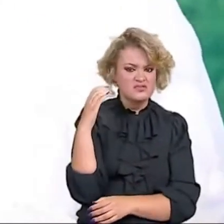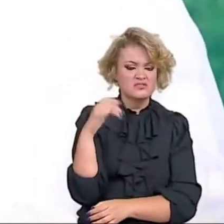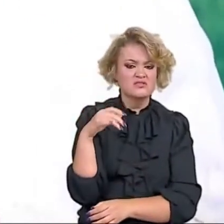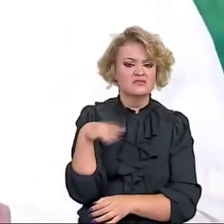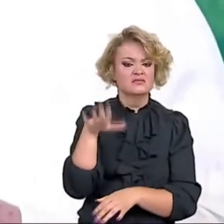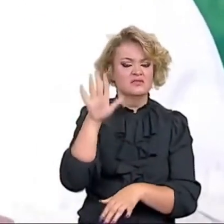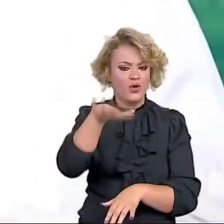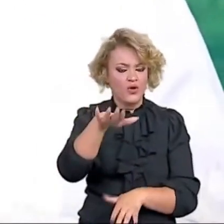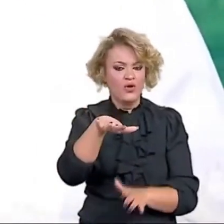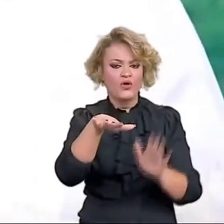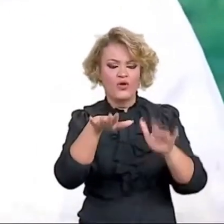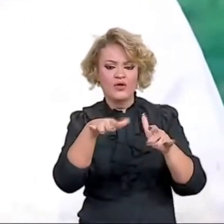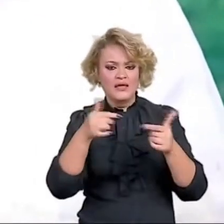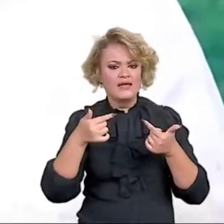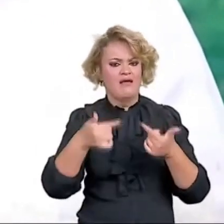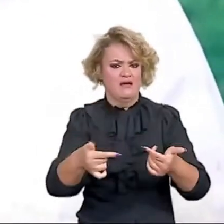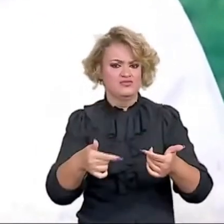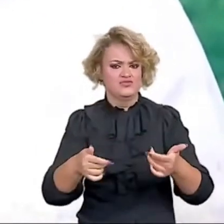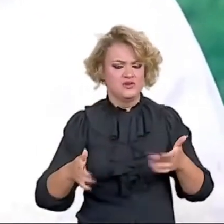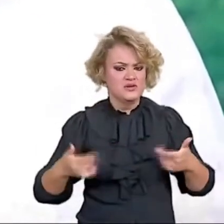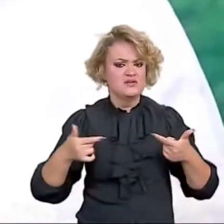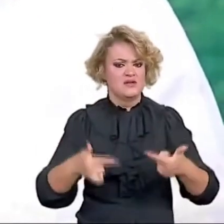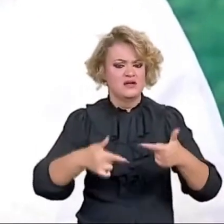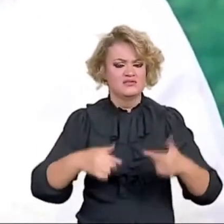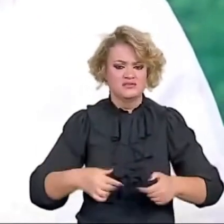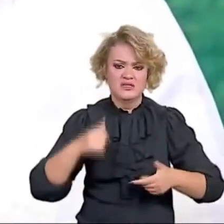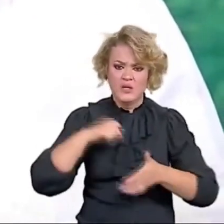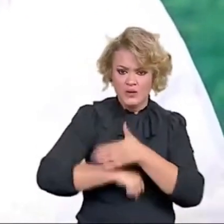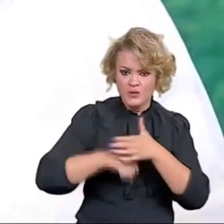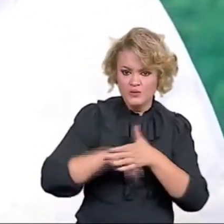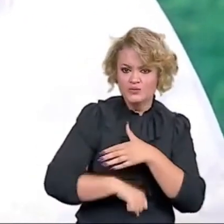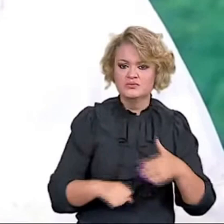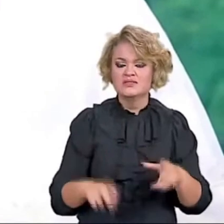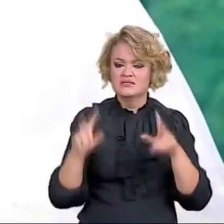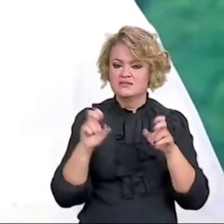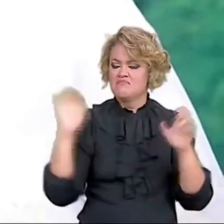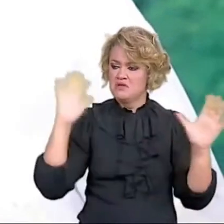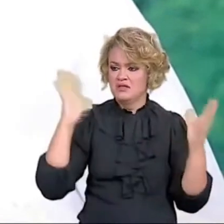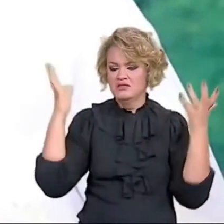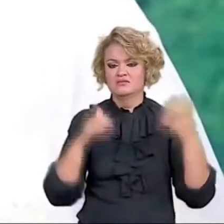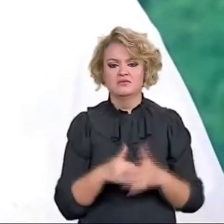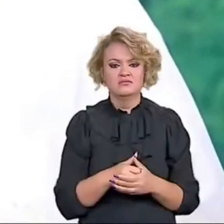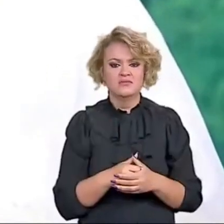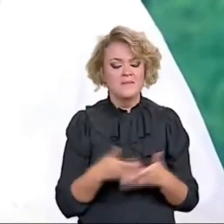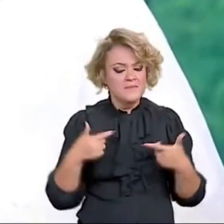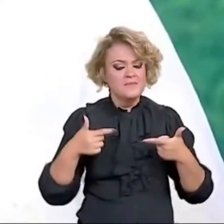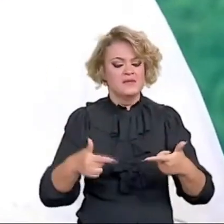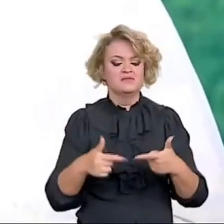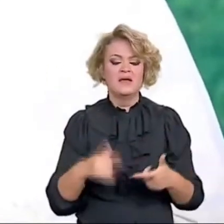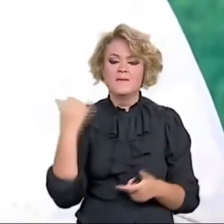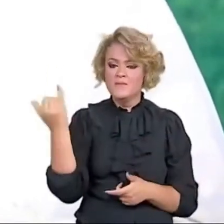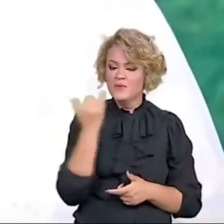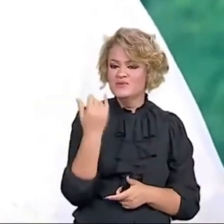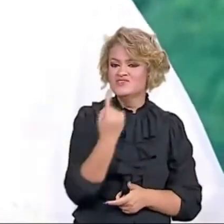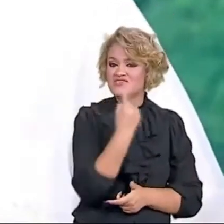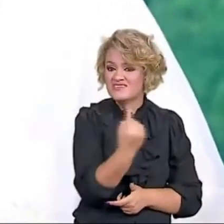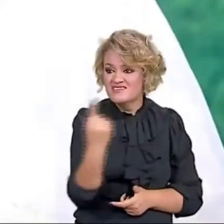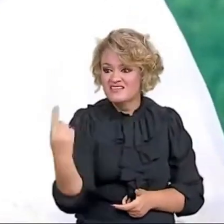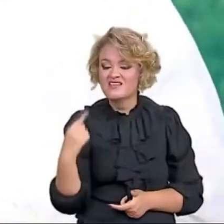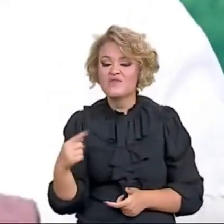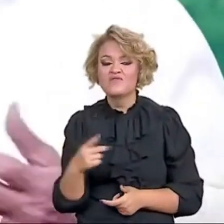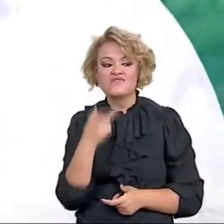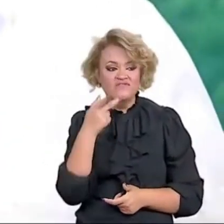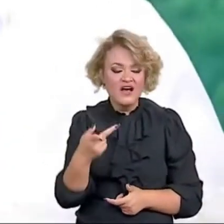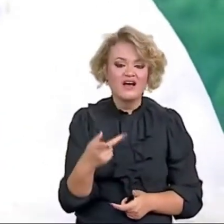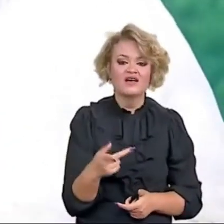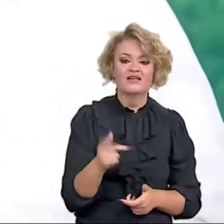se engajem nessa luta na questão do clima. É importante que todo mundo que tem interesse fale,